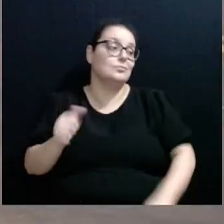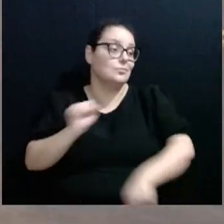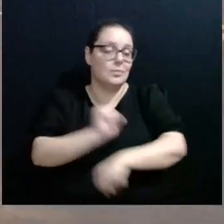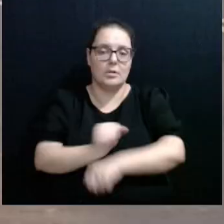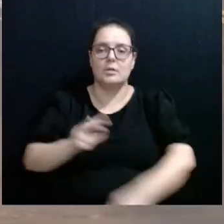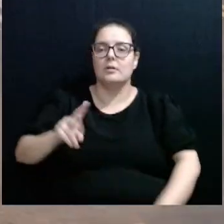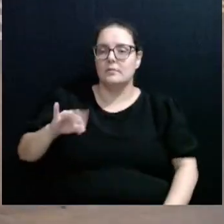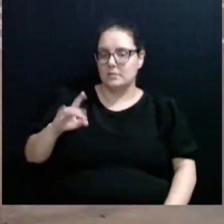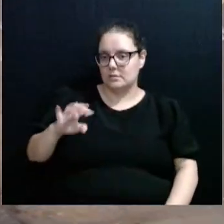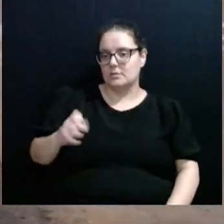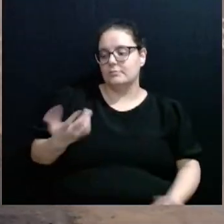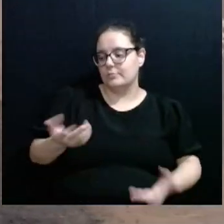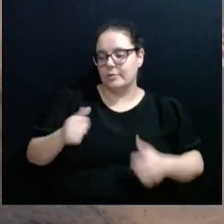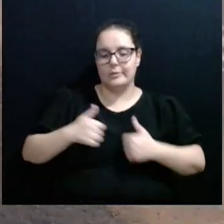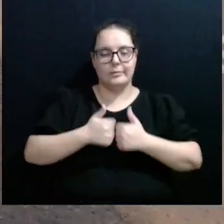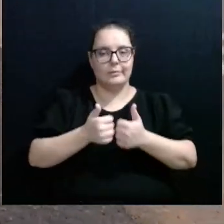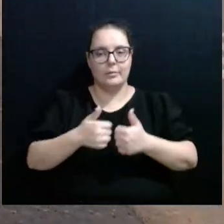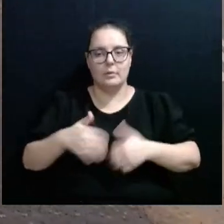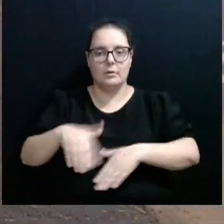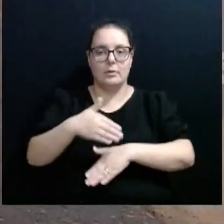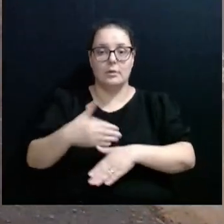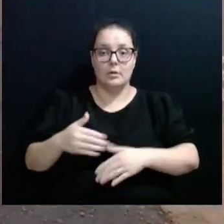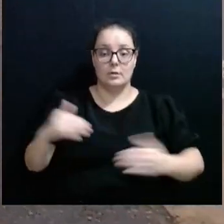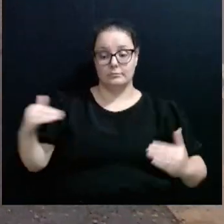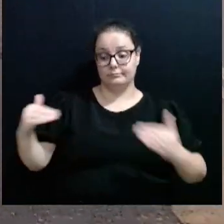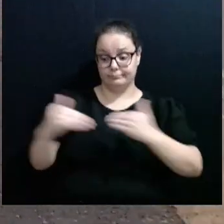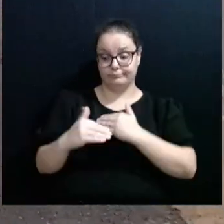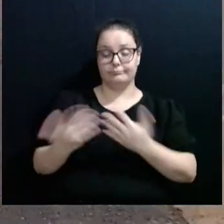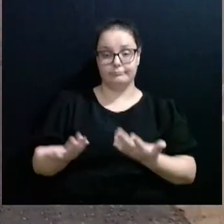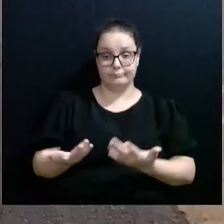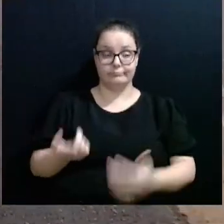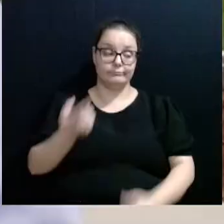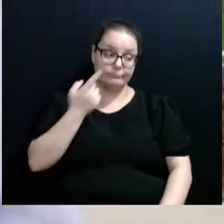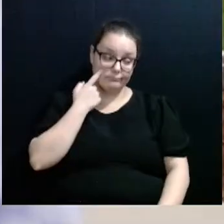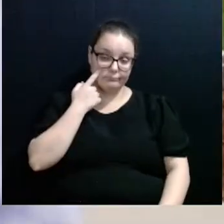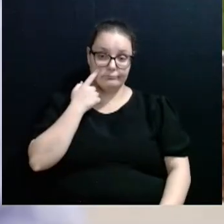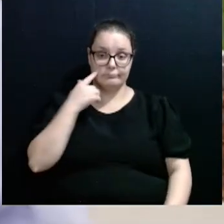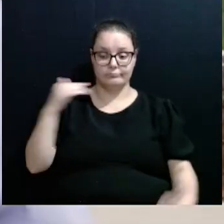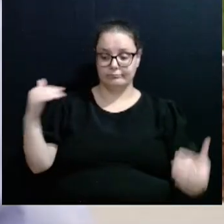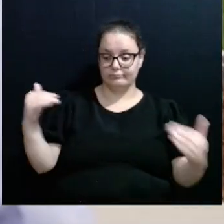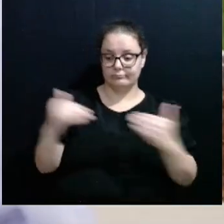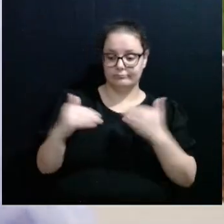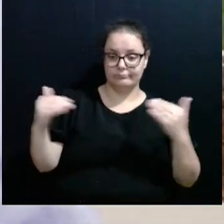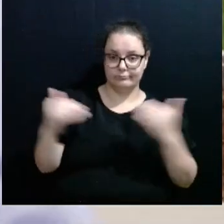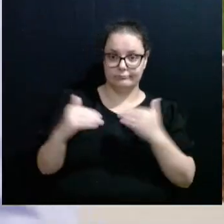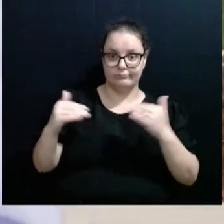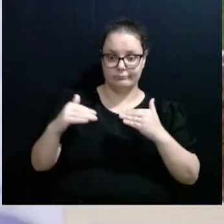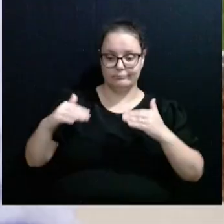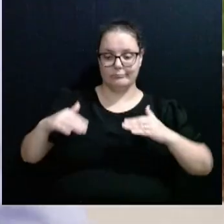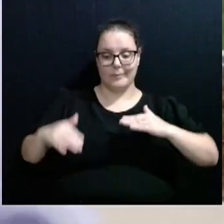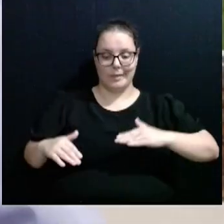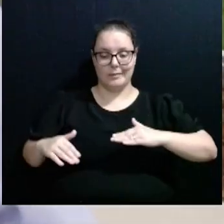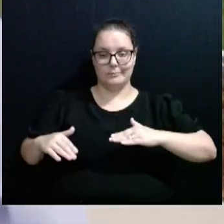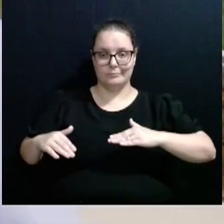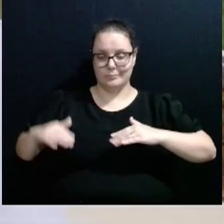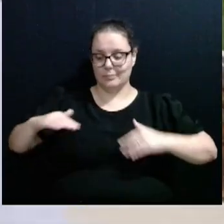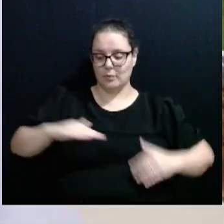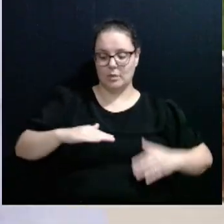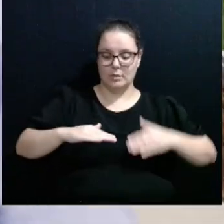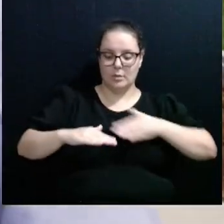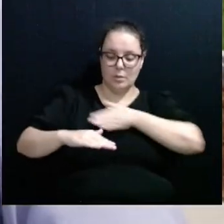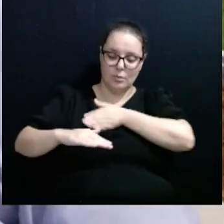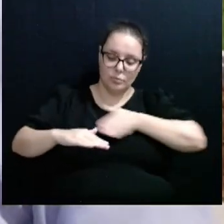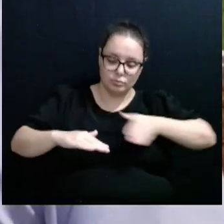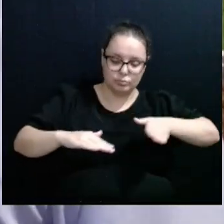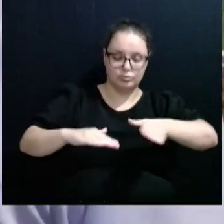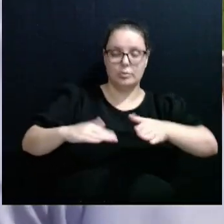na rua. Uma rua de mão dupla, então você veja, carros vinham de um lado, de outro e tinham que desviar do ônibus e pegavam outros carros de frente. Um